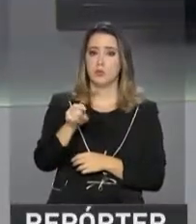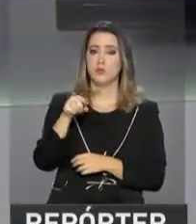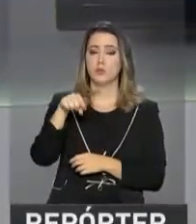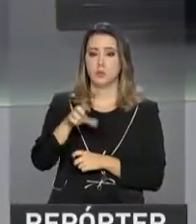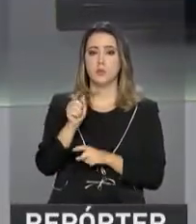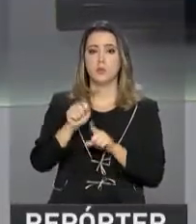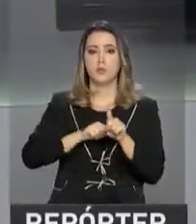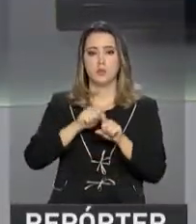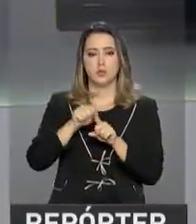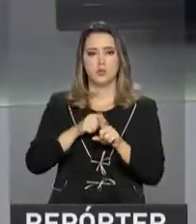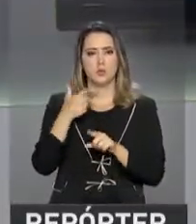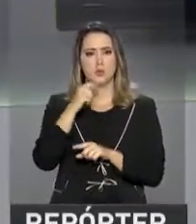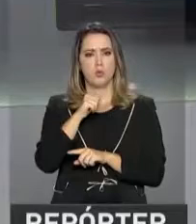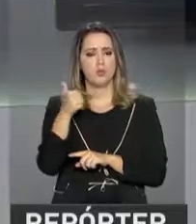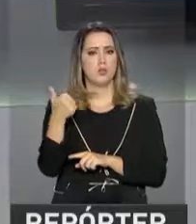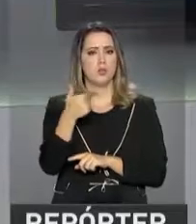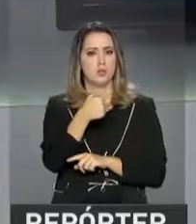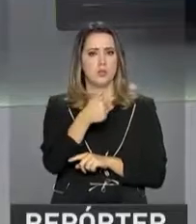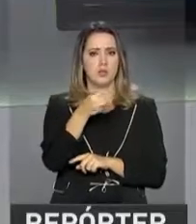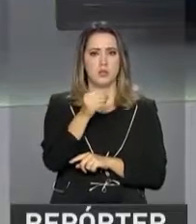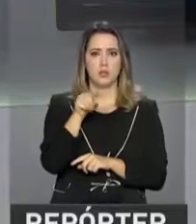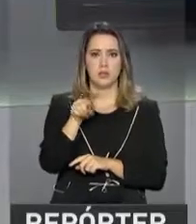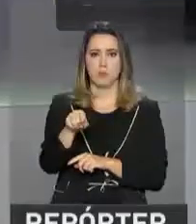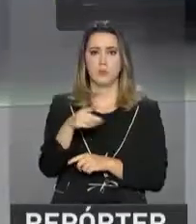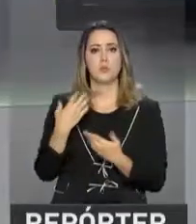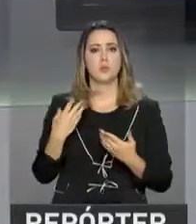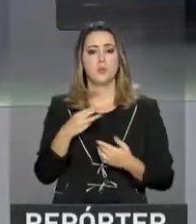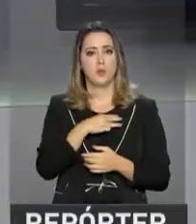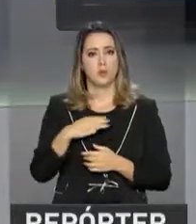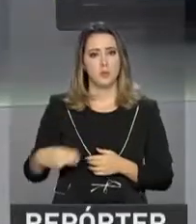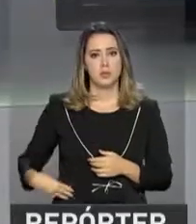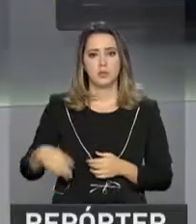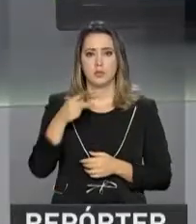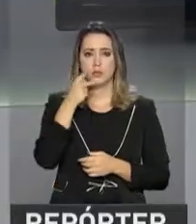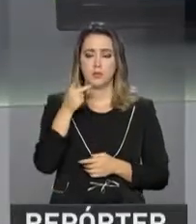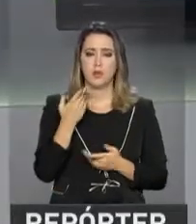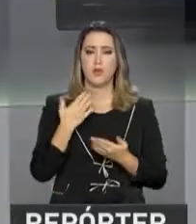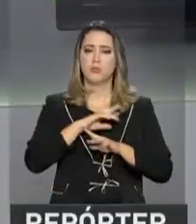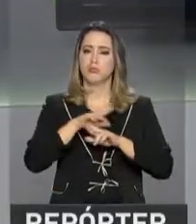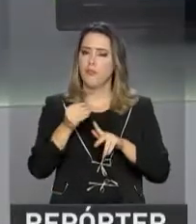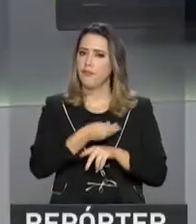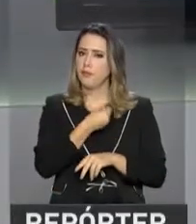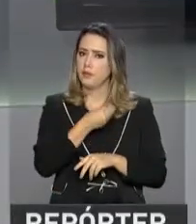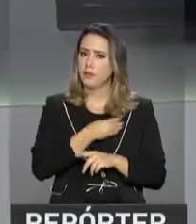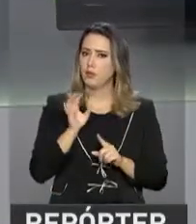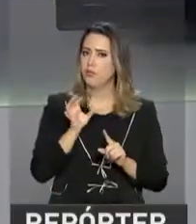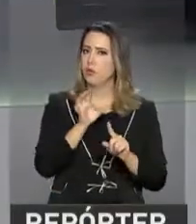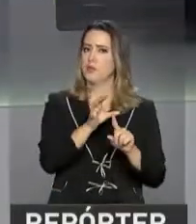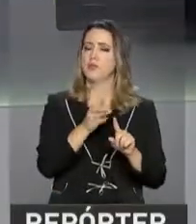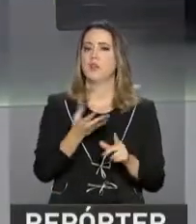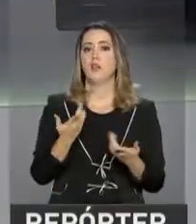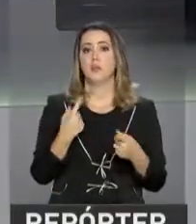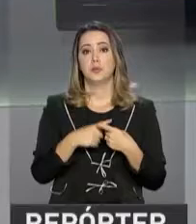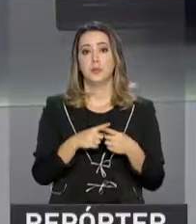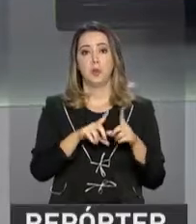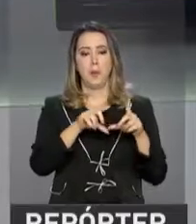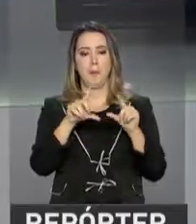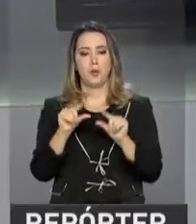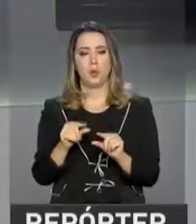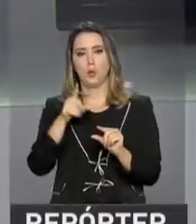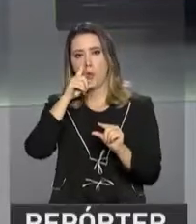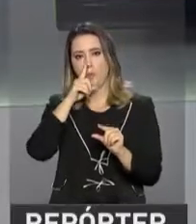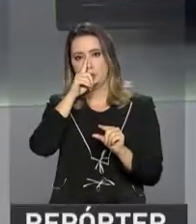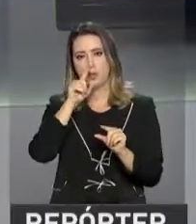e que neste mês ele chegou a 170 pontos. Segundo o ministro, o indicador afeta a vida dos brasileiros porque quanto mais baixo o